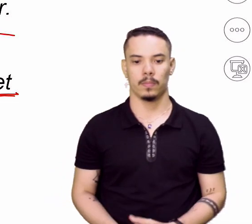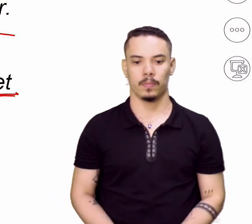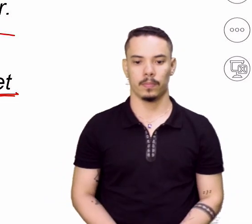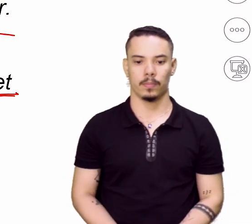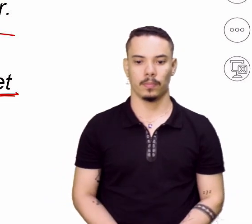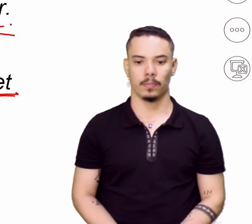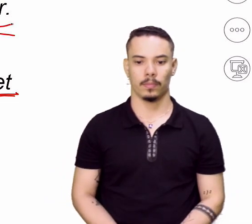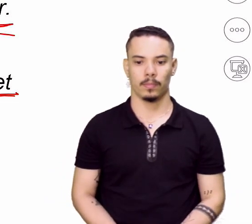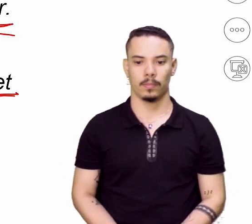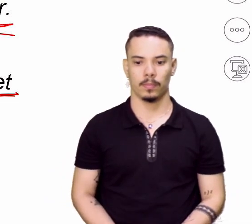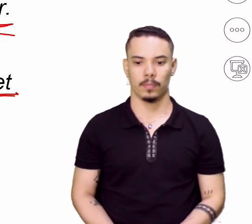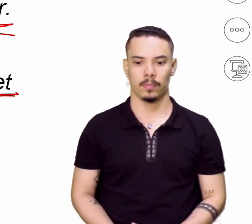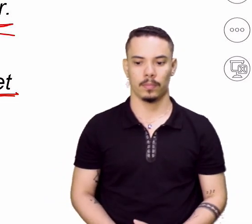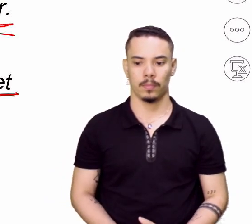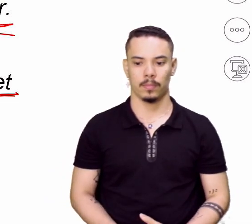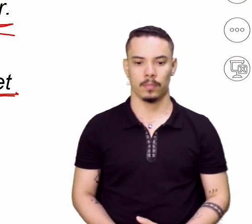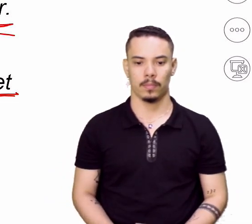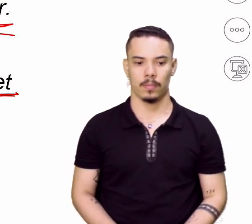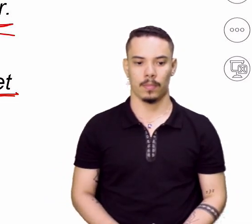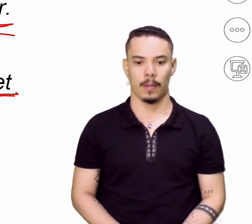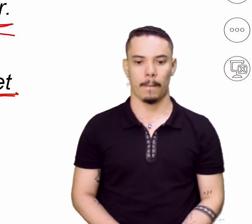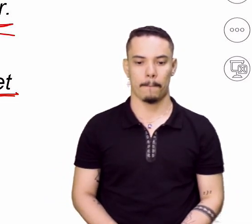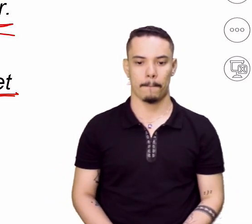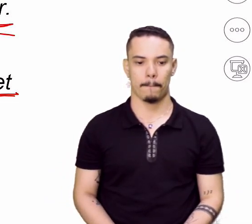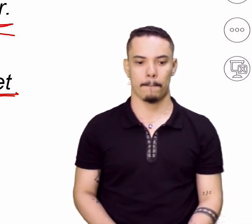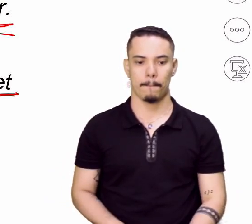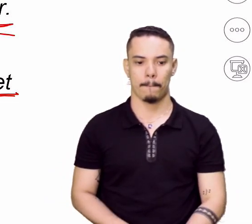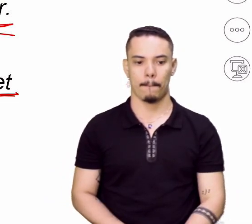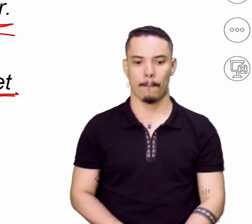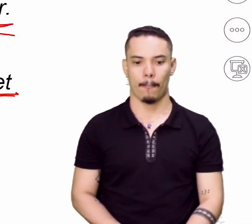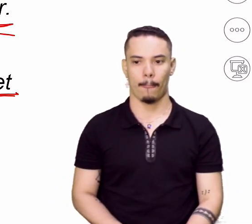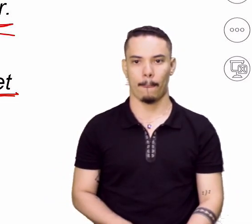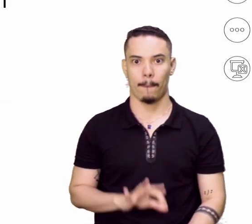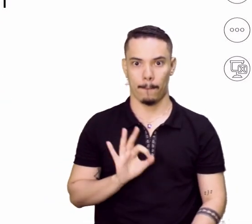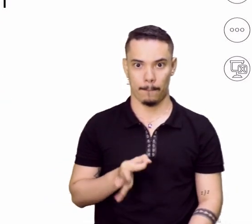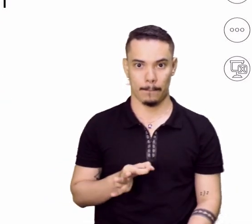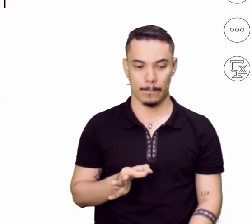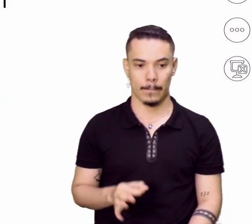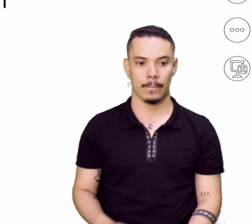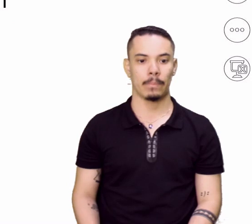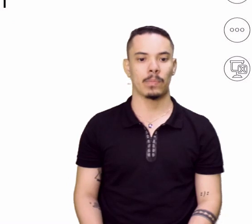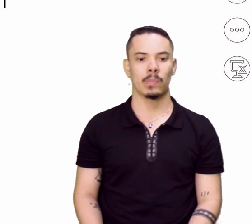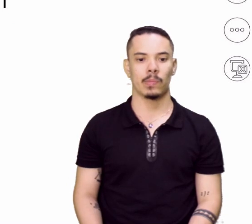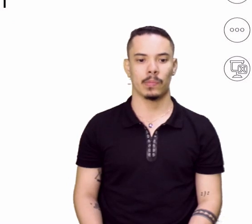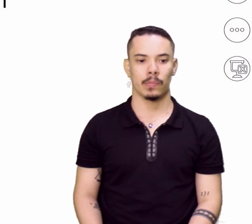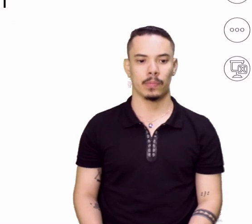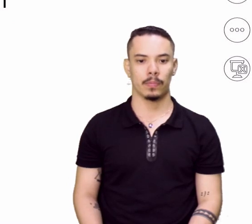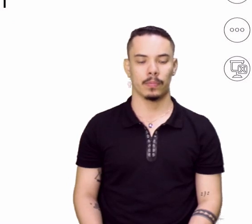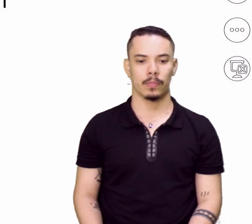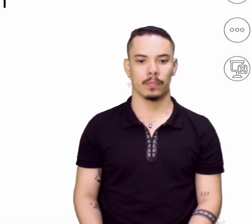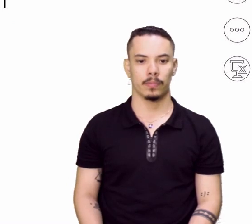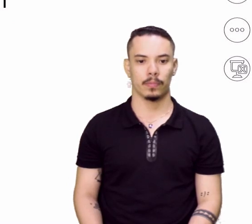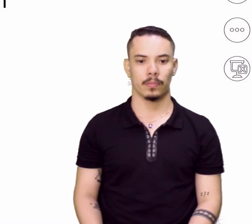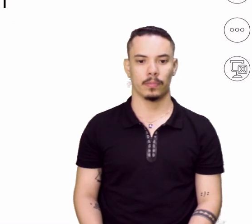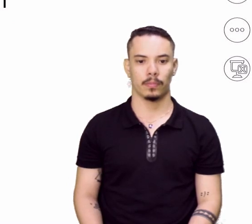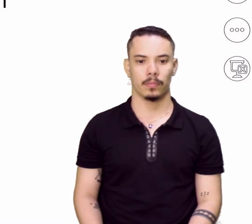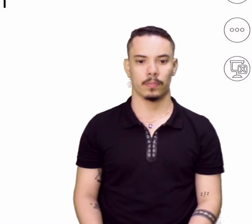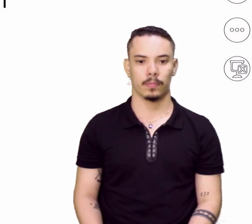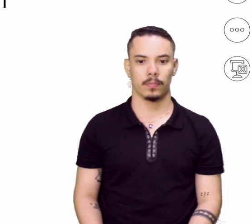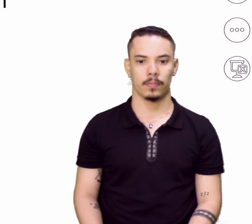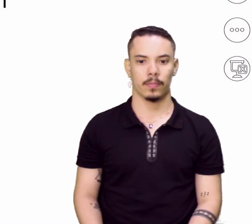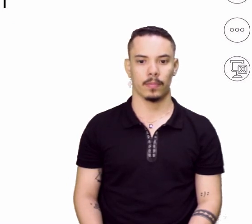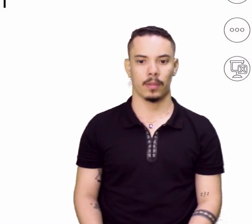do qual o Jones conheceu antes. Beleza? E aí nós temos aqui whom and